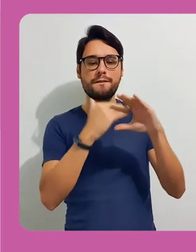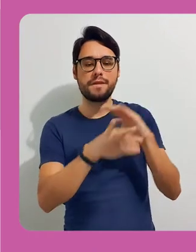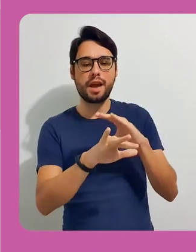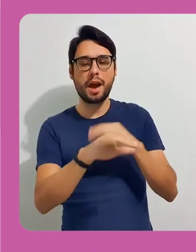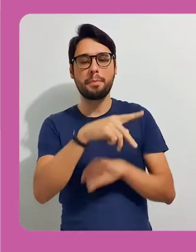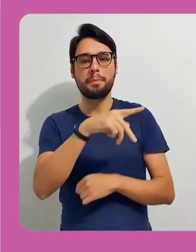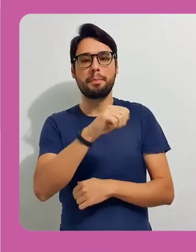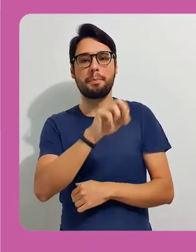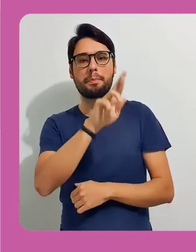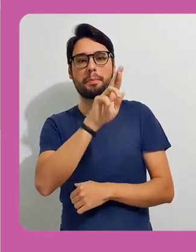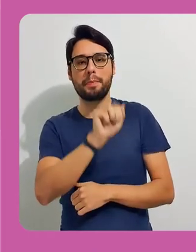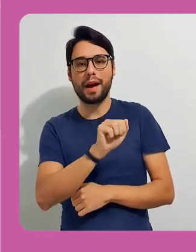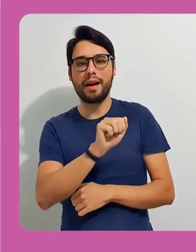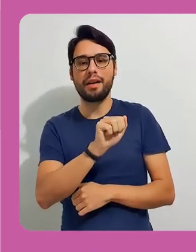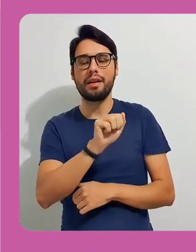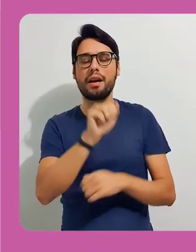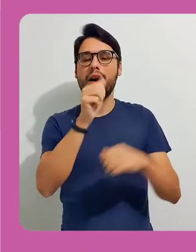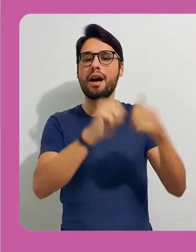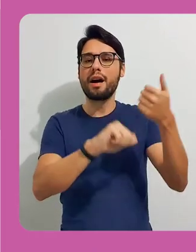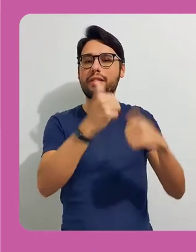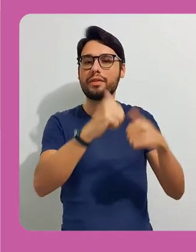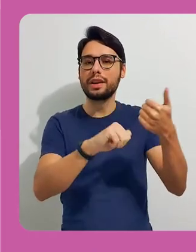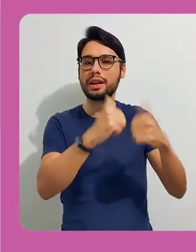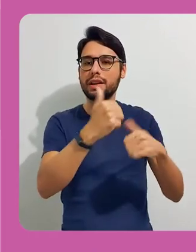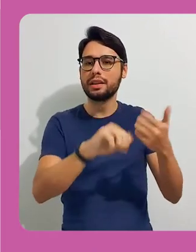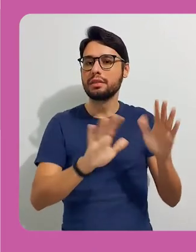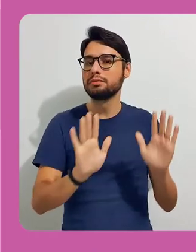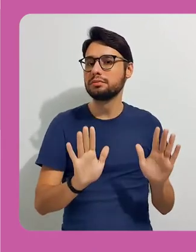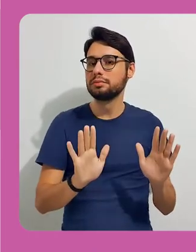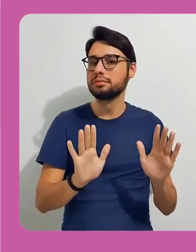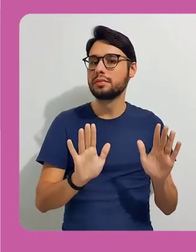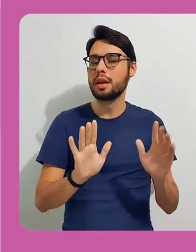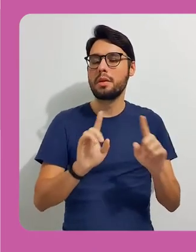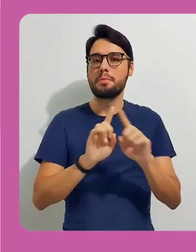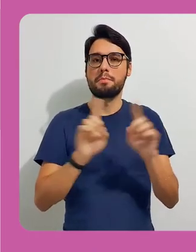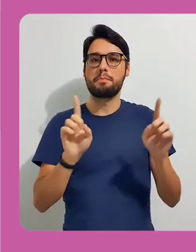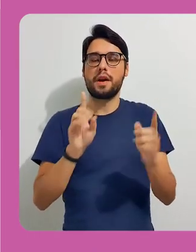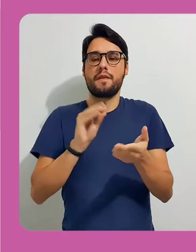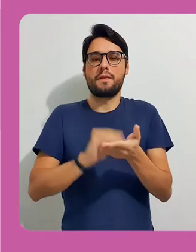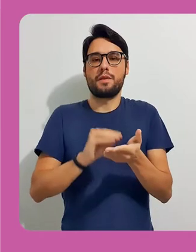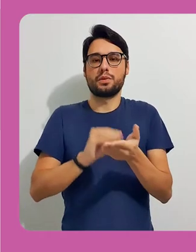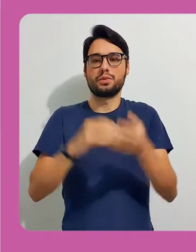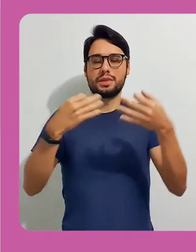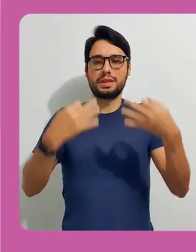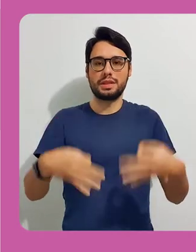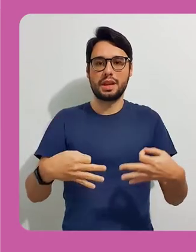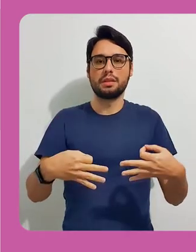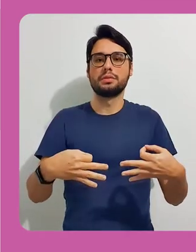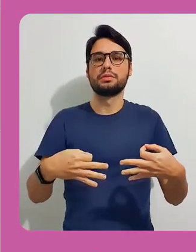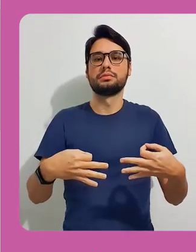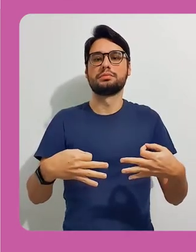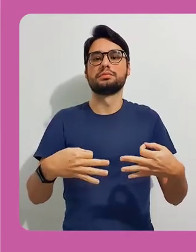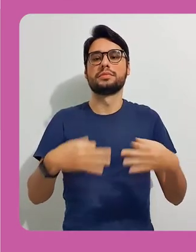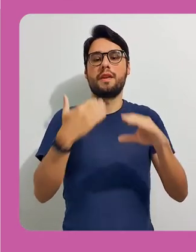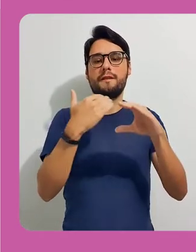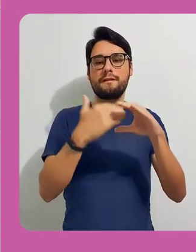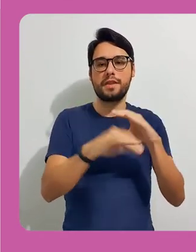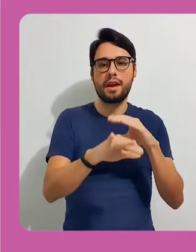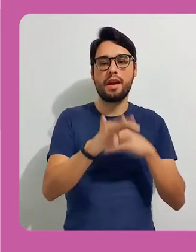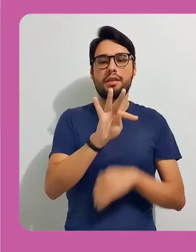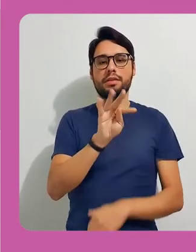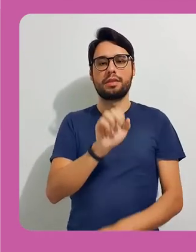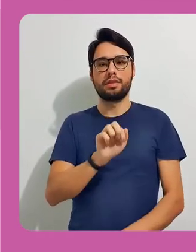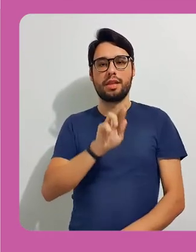enviar para avaliação né enviar tarefa em definitivo é